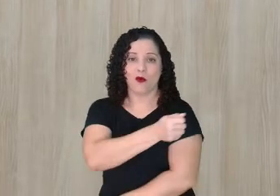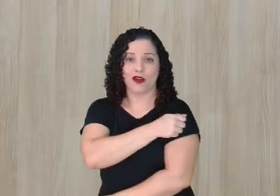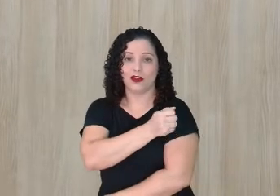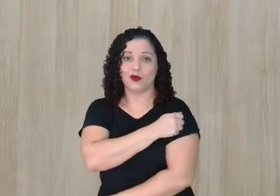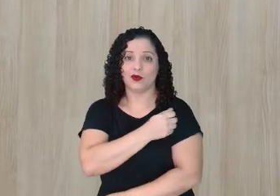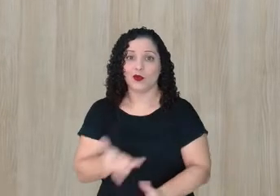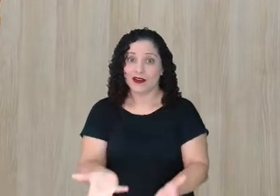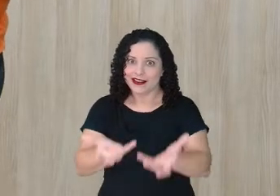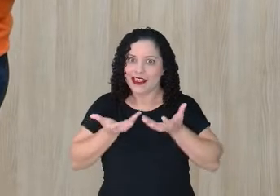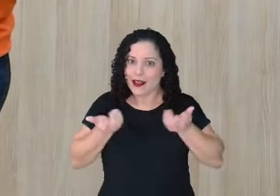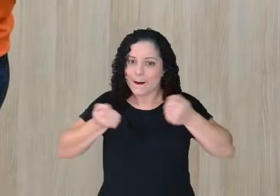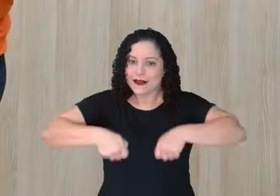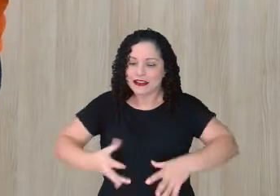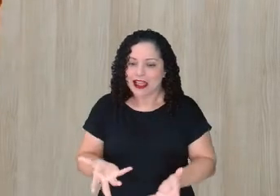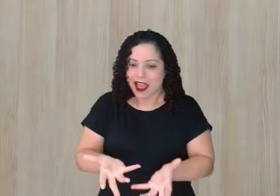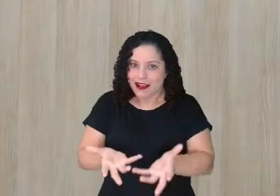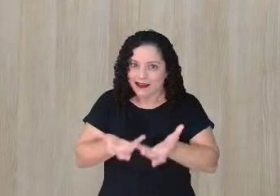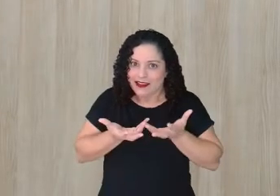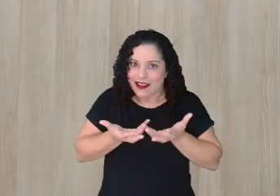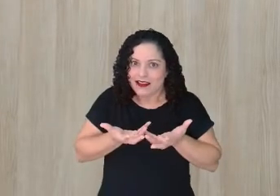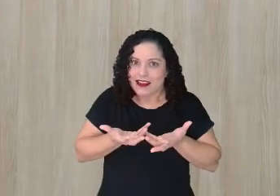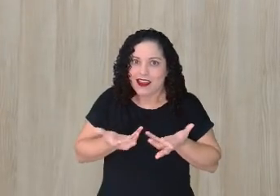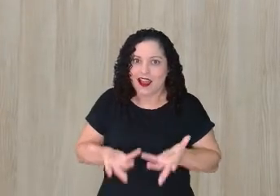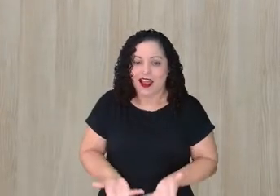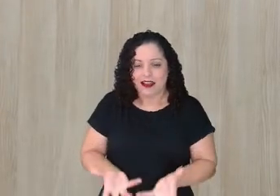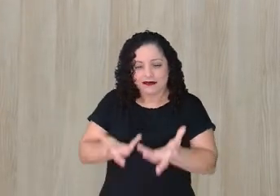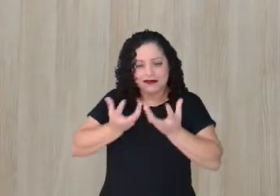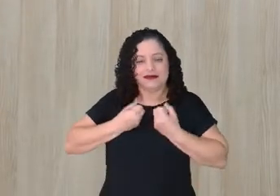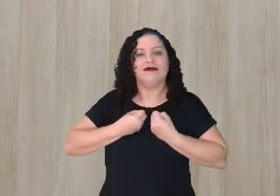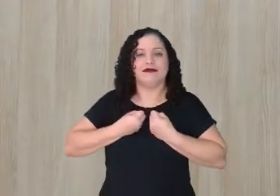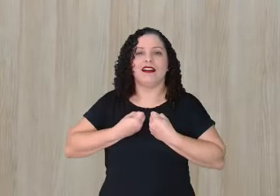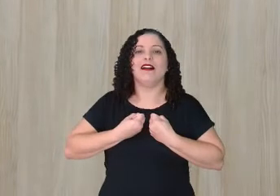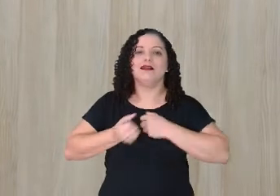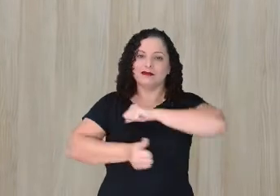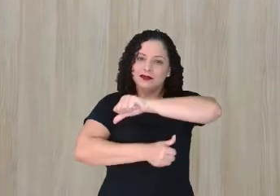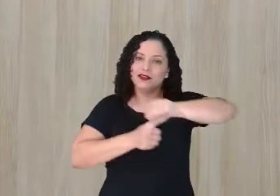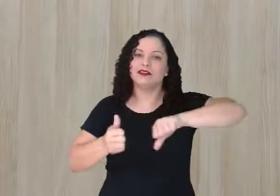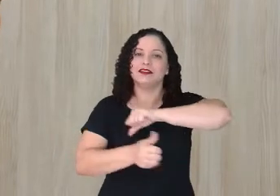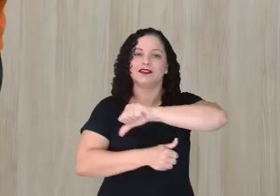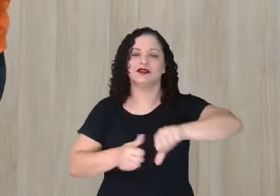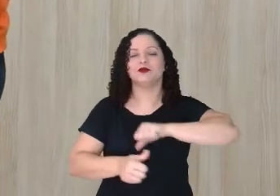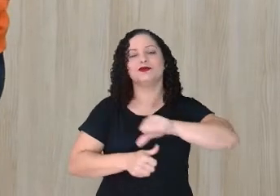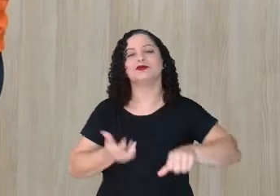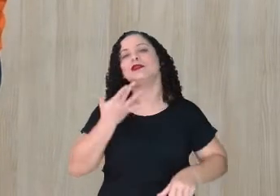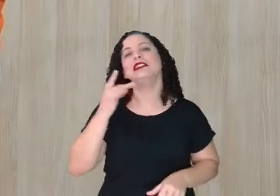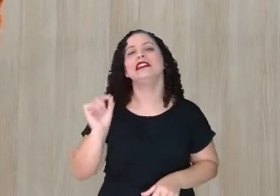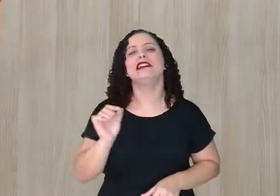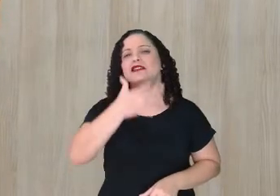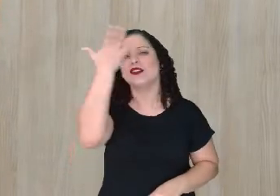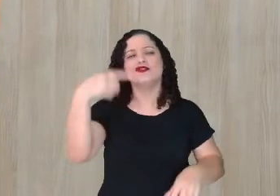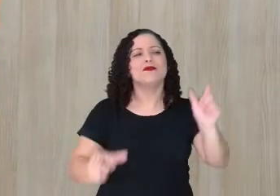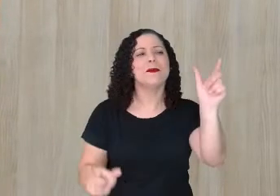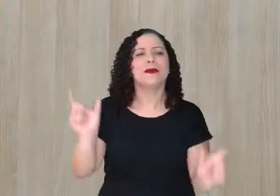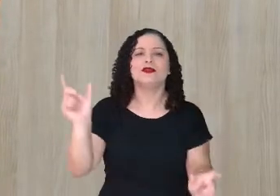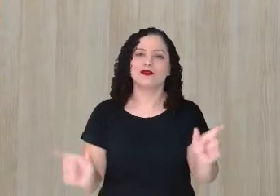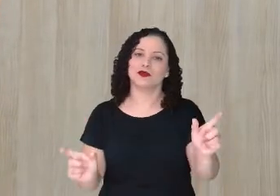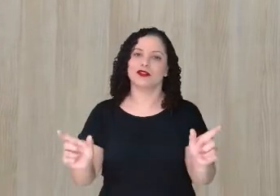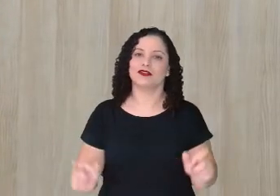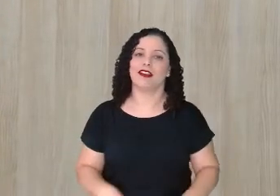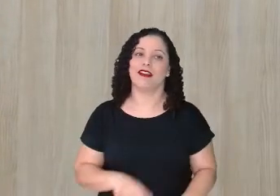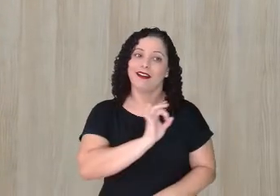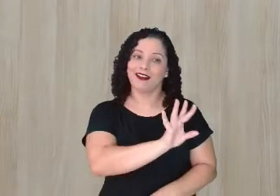educação. Então, a educação transforma as pessoas. E quem são as pessoas? Quem são essas pessoas?